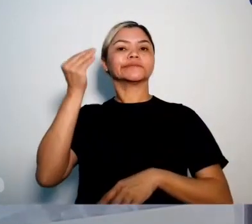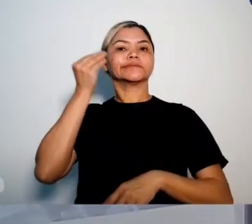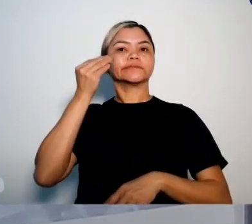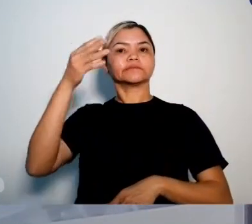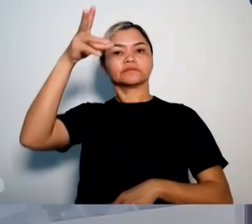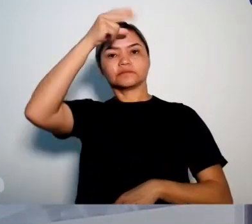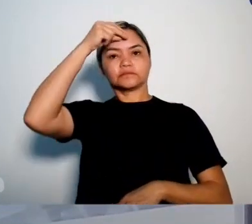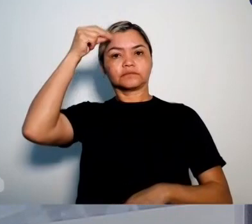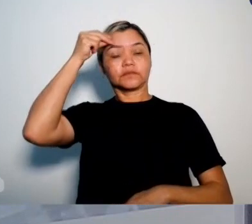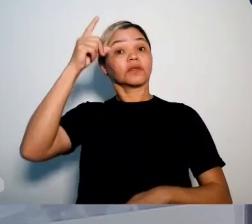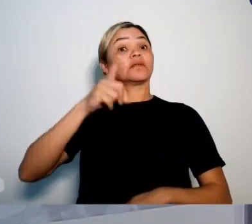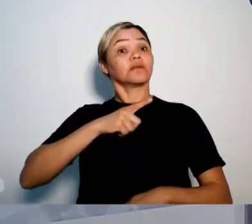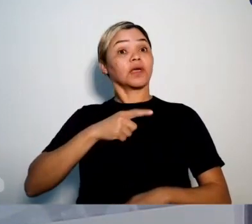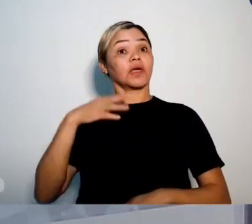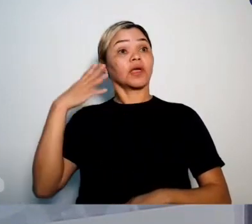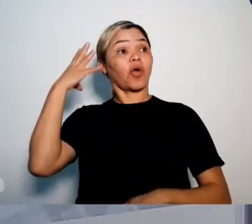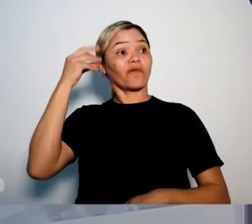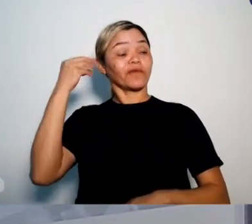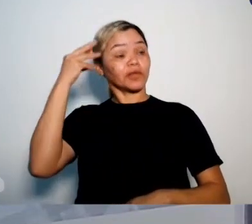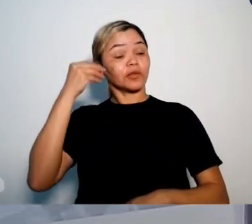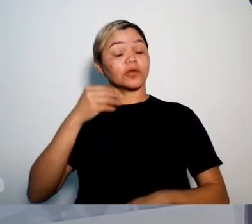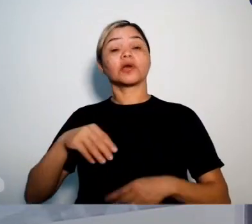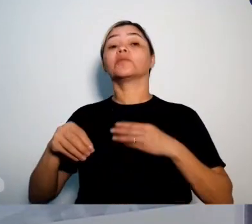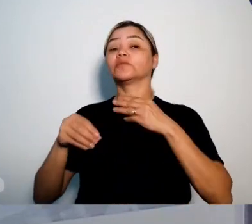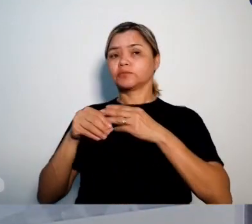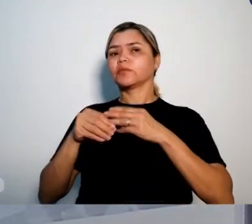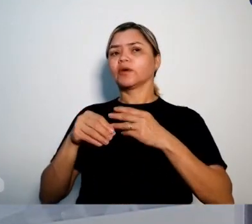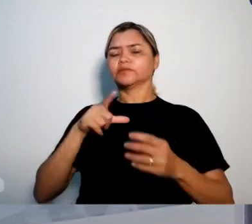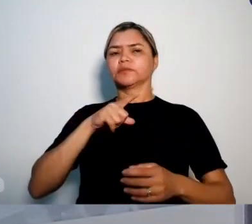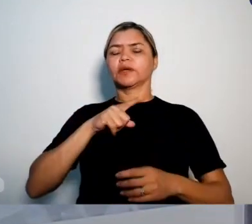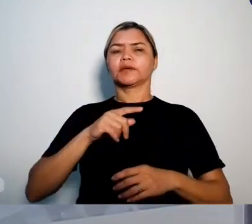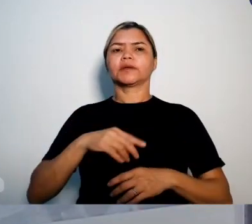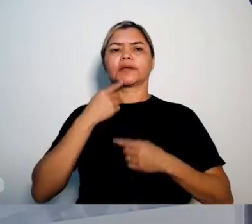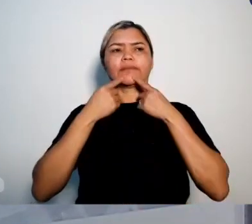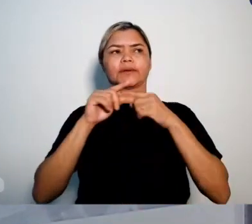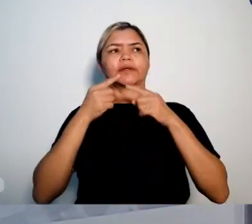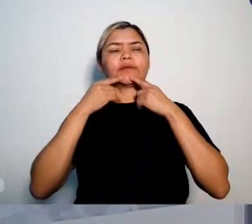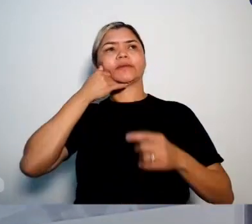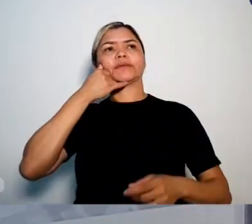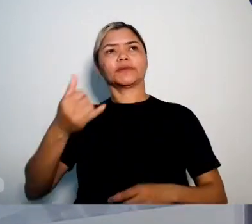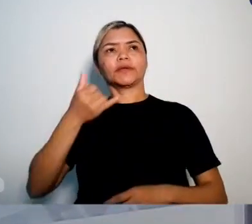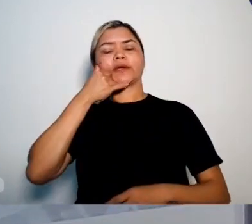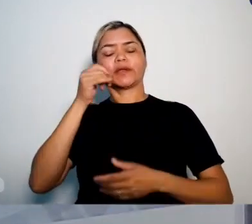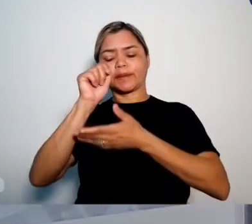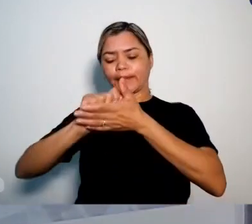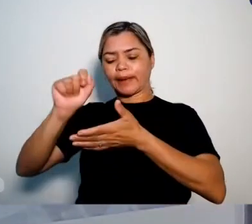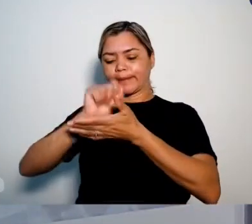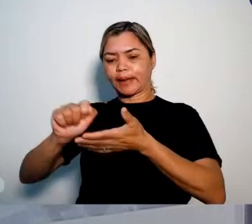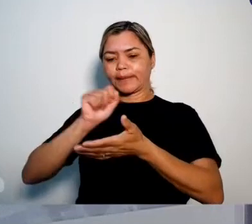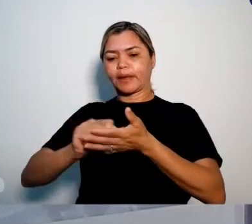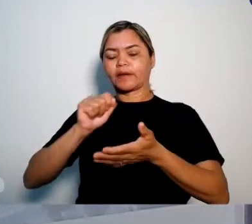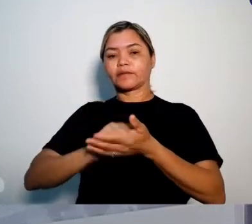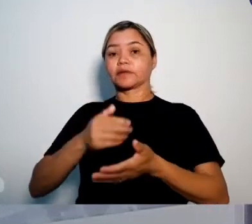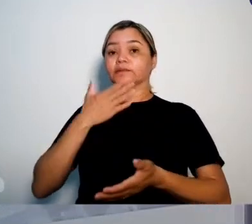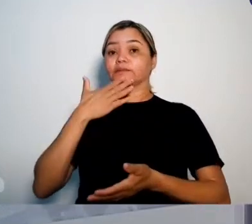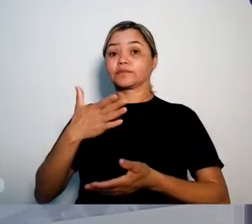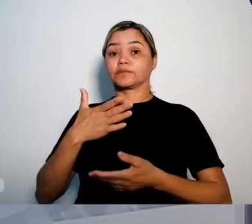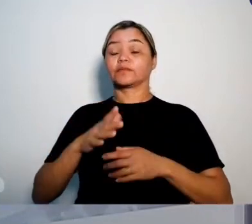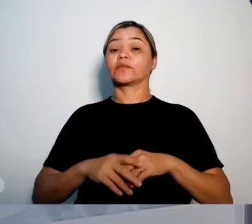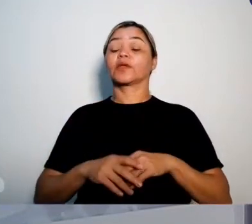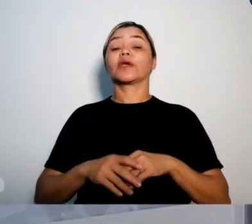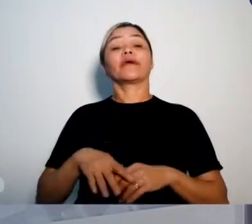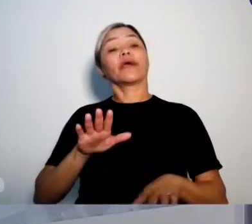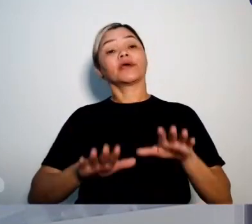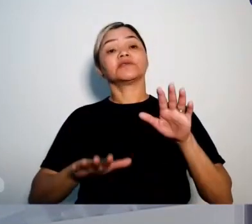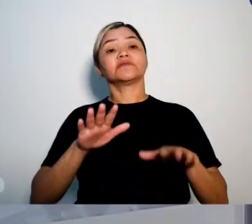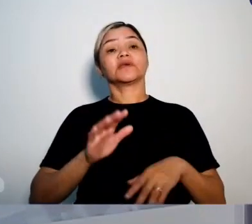a ouvidoria municipal. A pessoa liga, registra, faz o pedido, e muitas vezes não